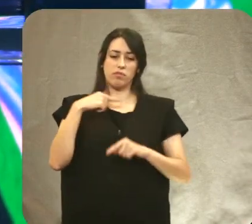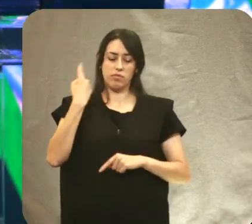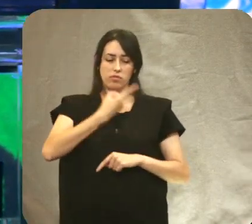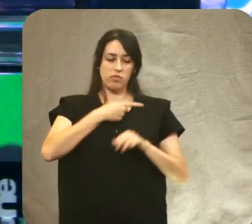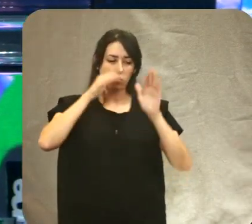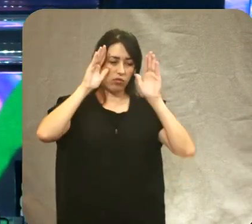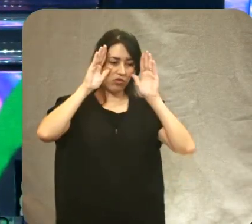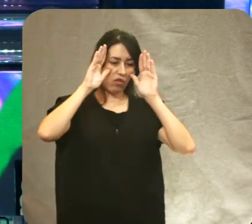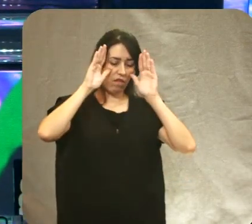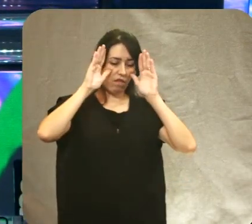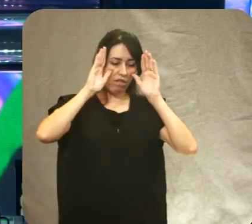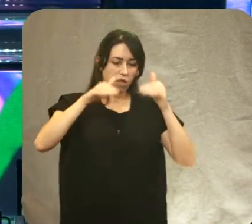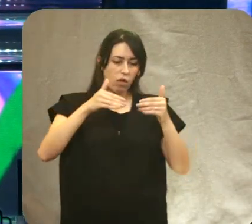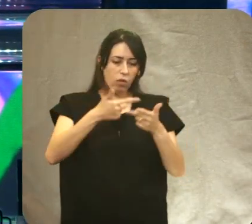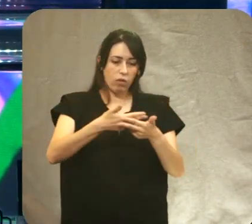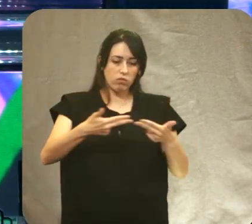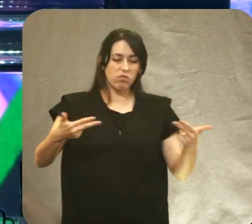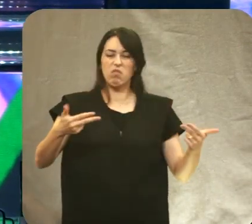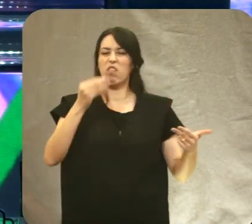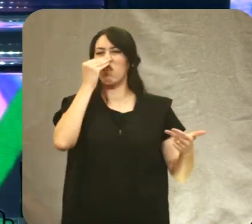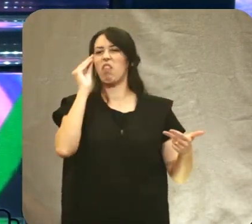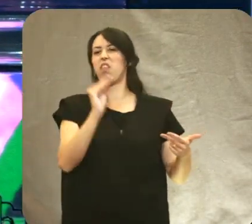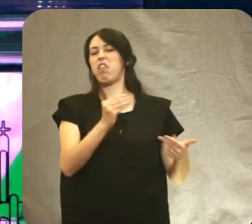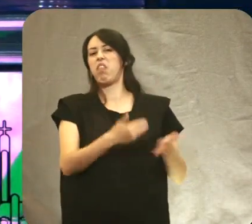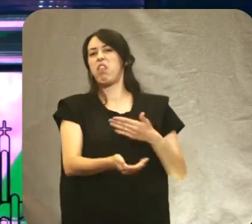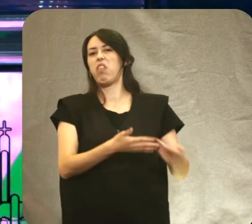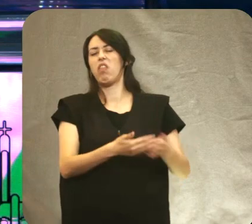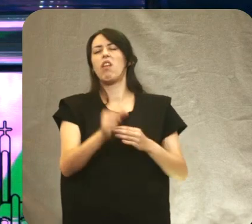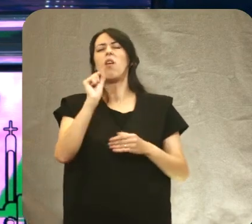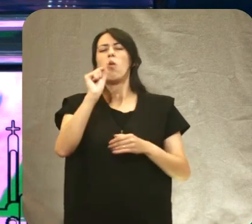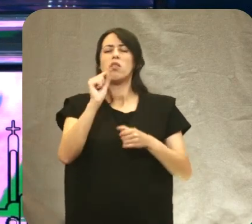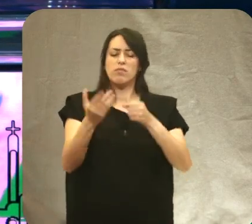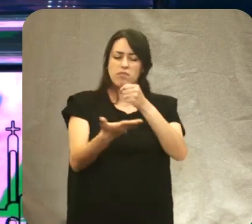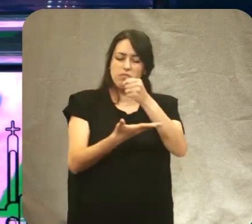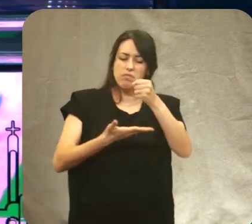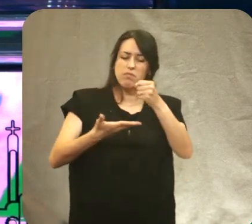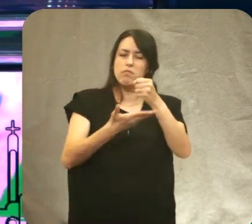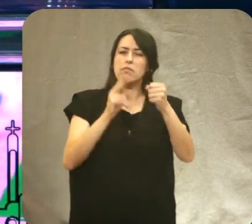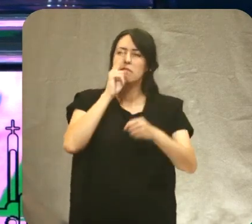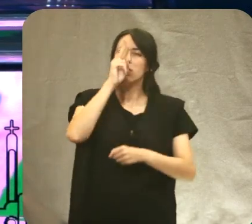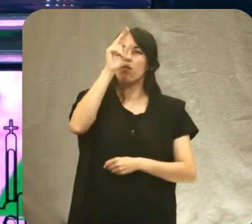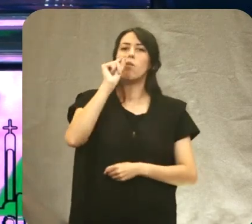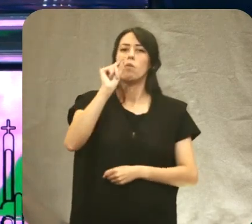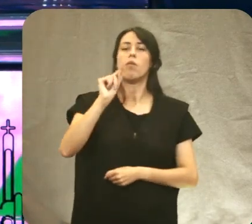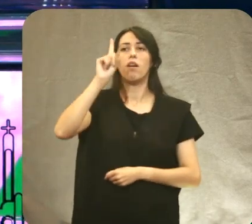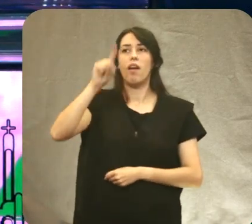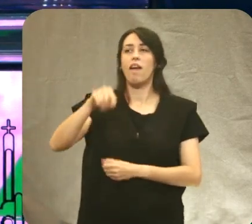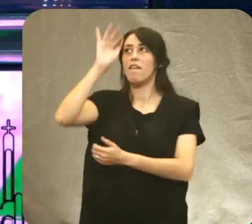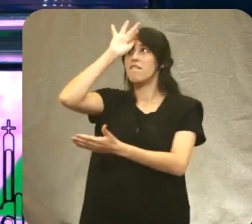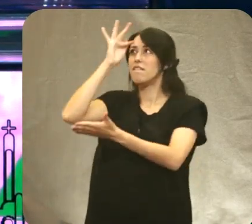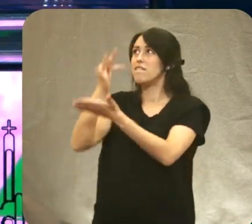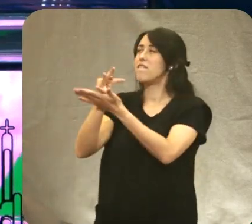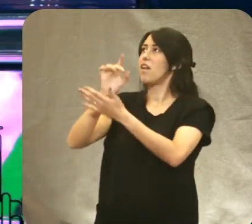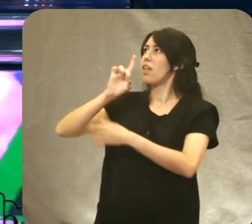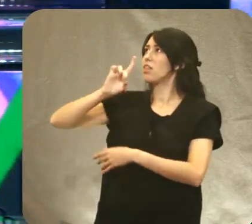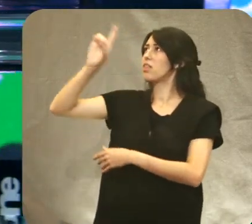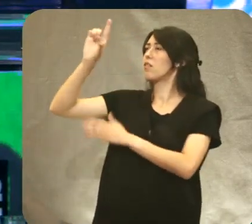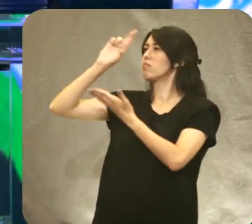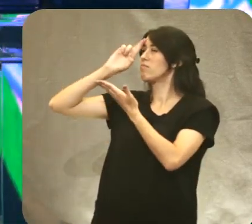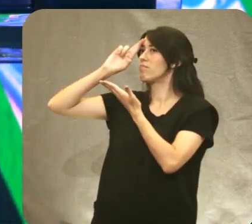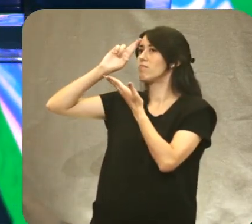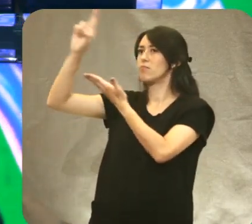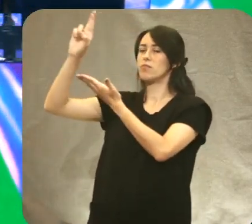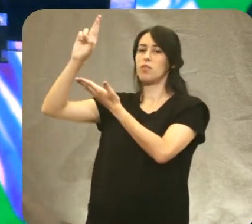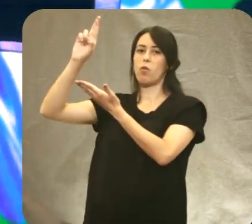que é fundamental. O que é fundamento sólido? A fé, o Deus, o Senhor. E aí a gente